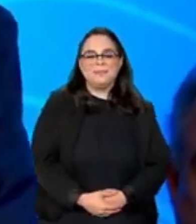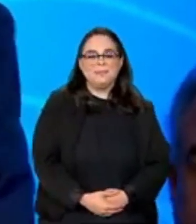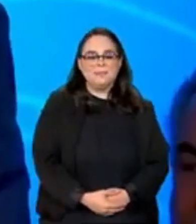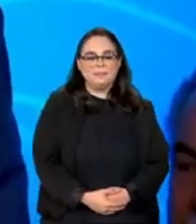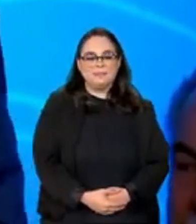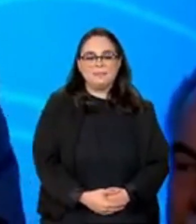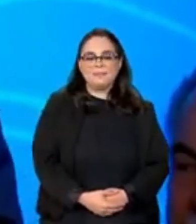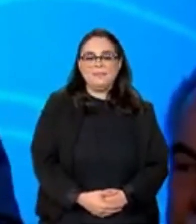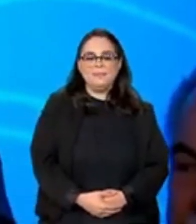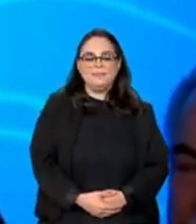país i